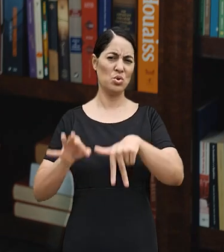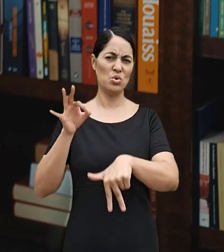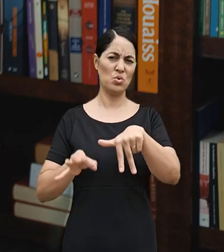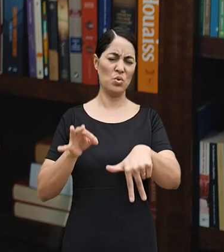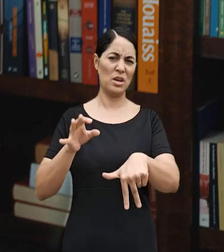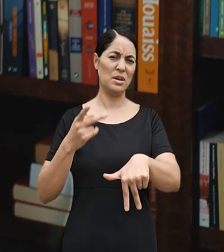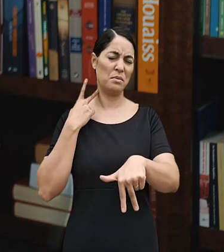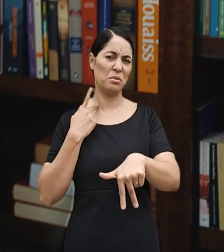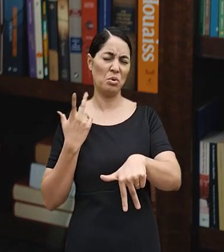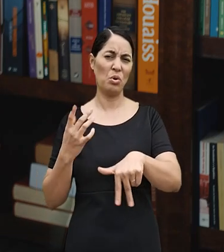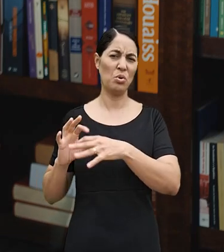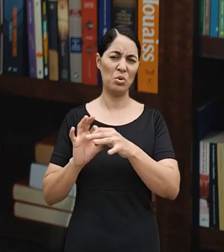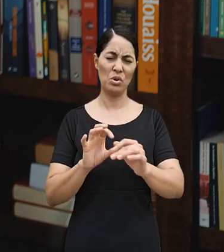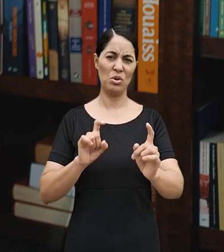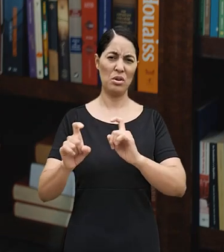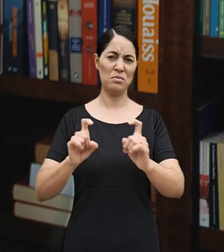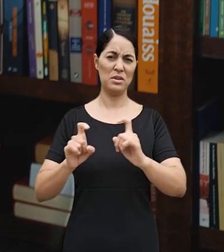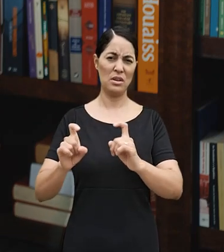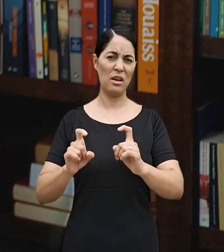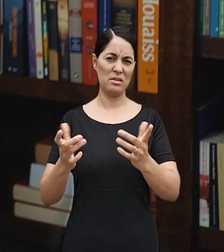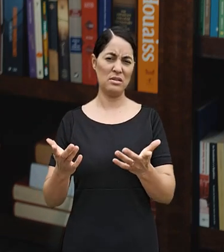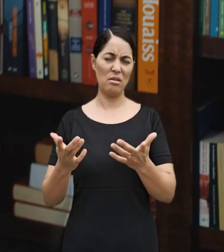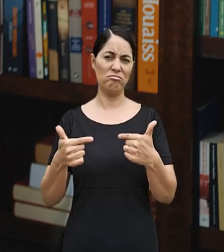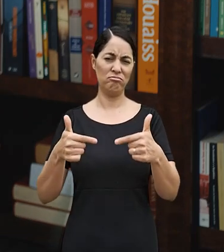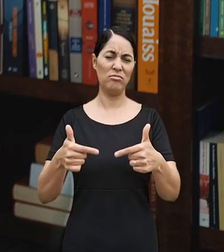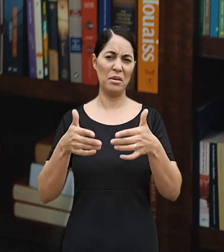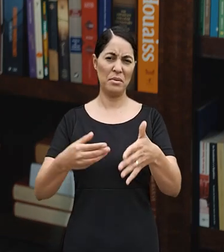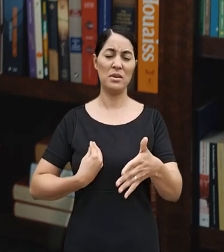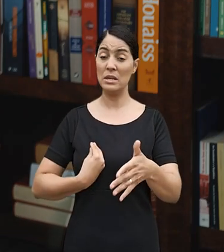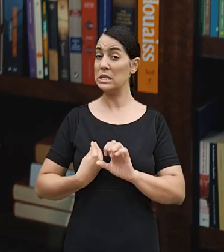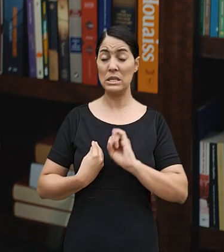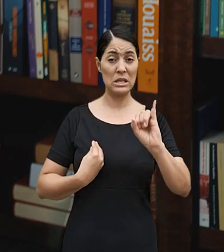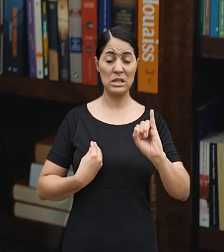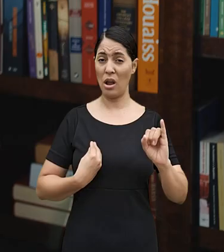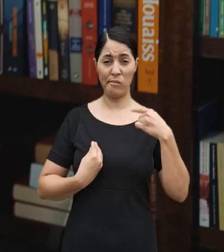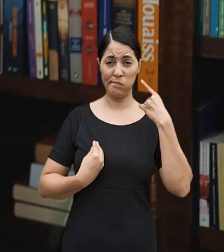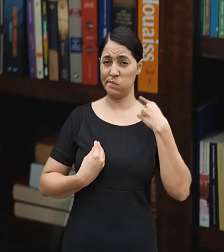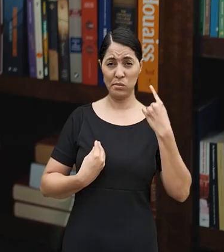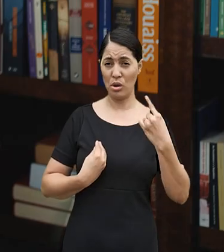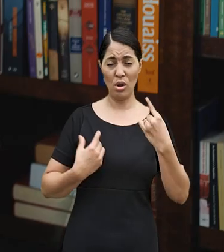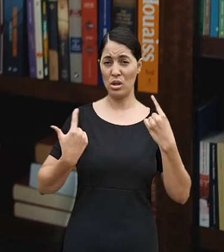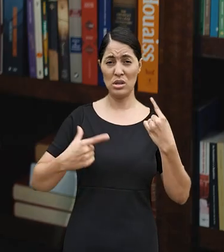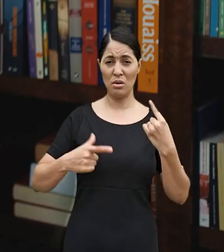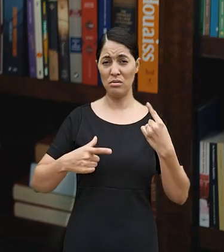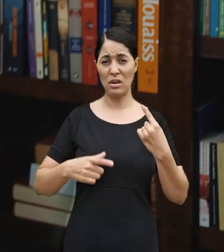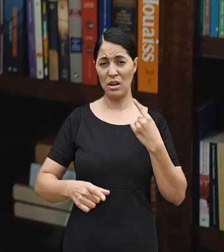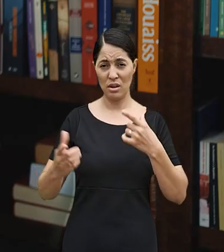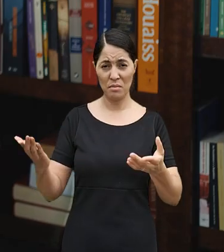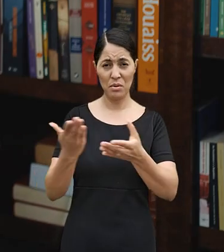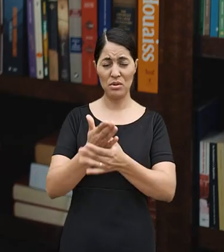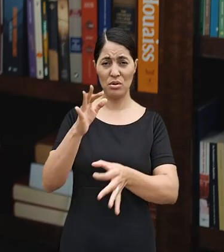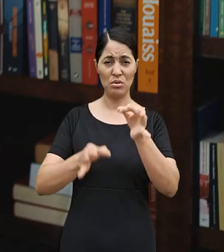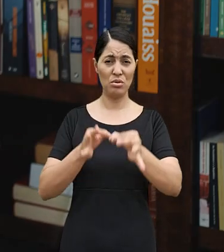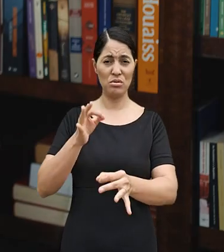são indispensáveis à administração da justiça. Se não houver a presença do advogado, não há deflagração do